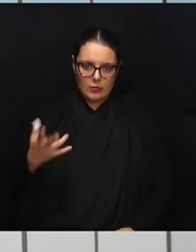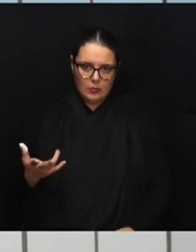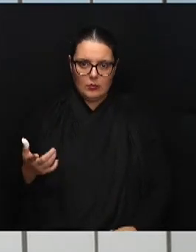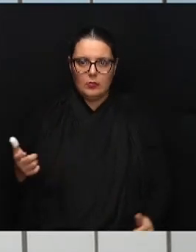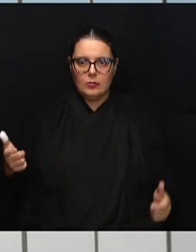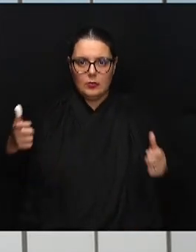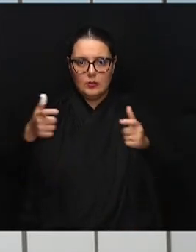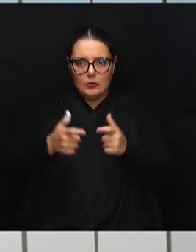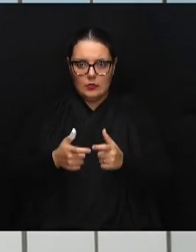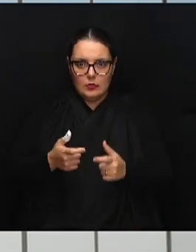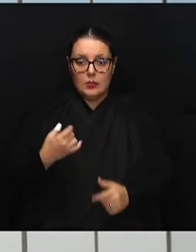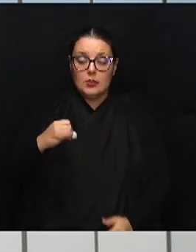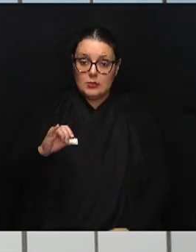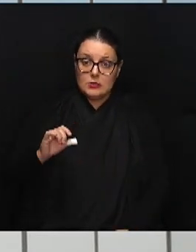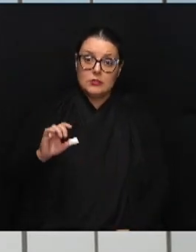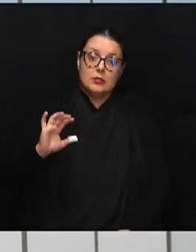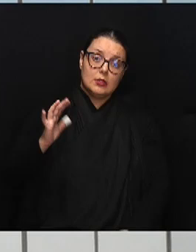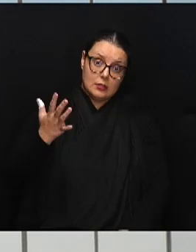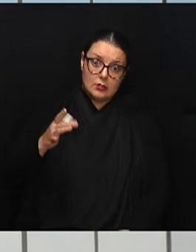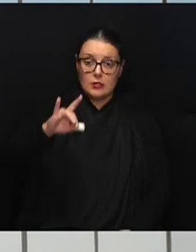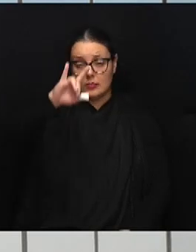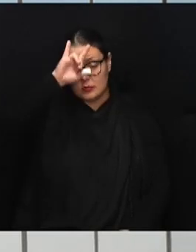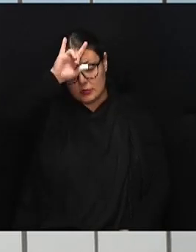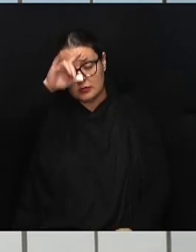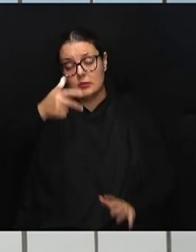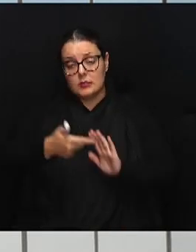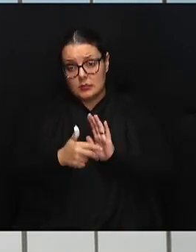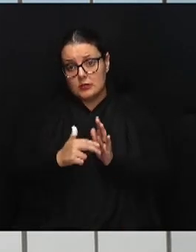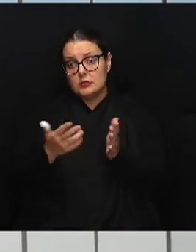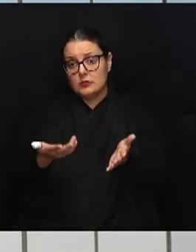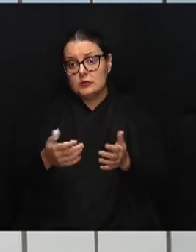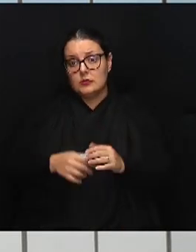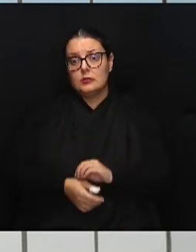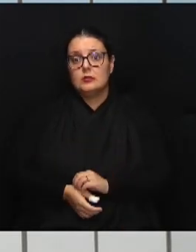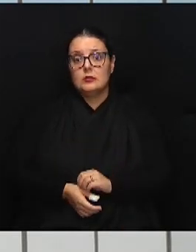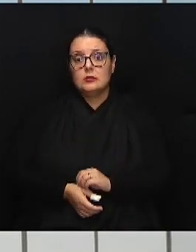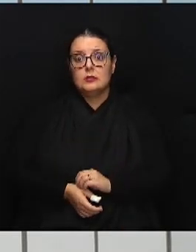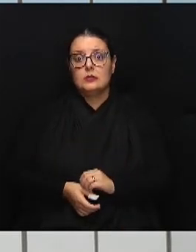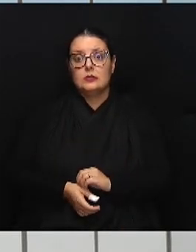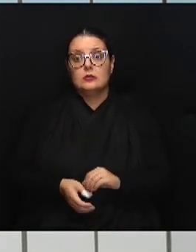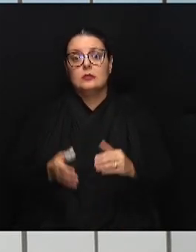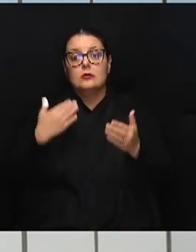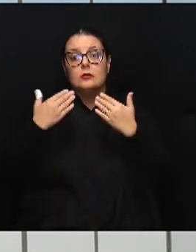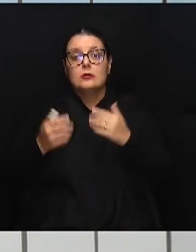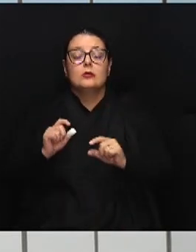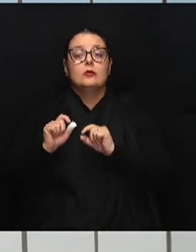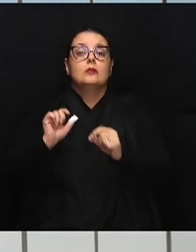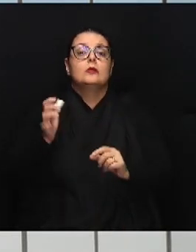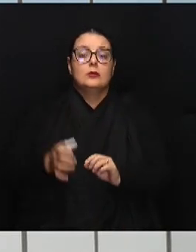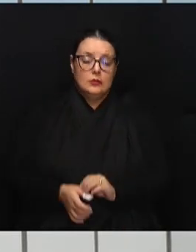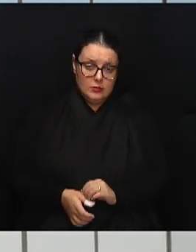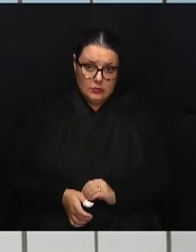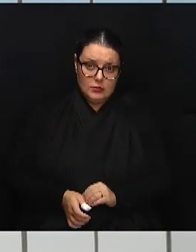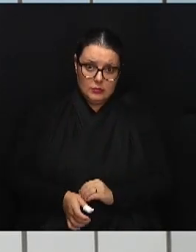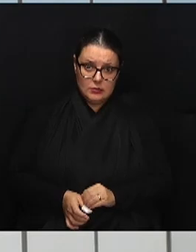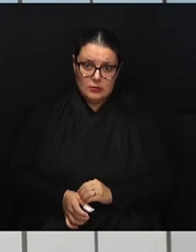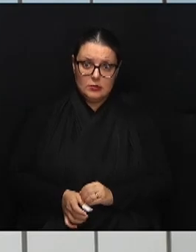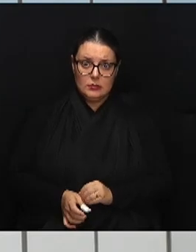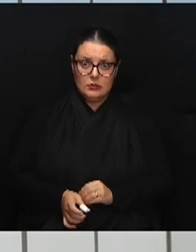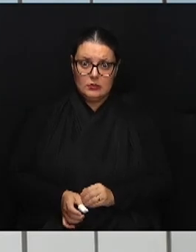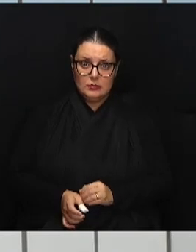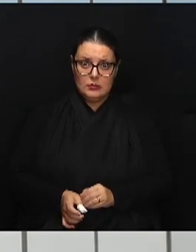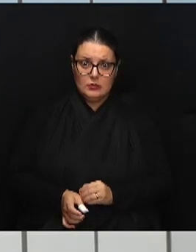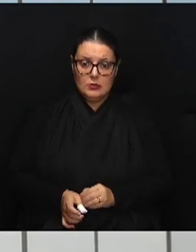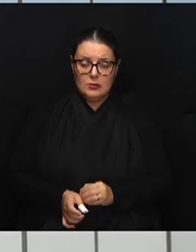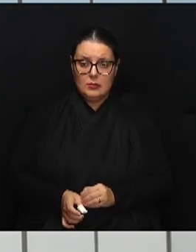diminuam. Caso haja alguma traição nesse sentido, vamos conversar sobre isso. O que é que aconteceu, né? Por que que você